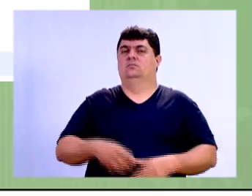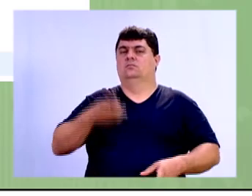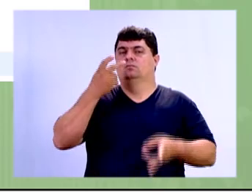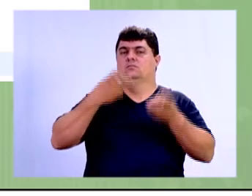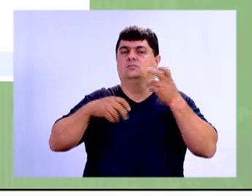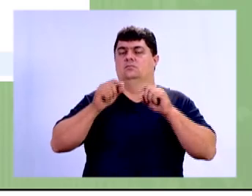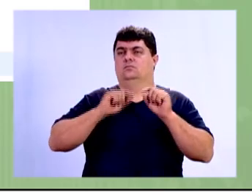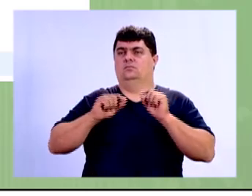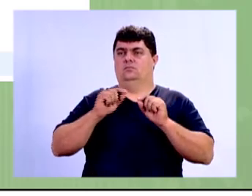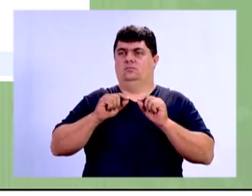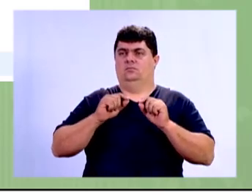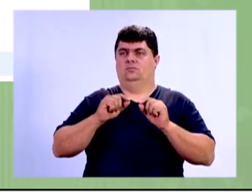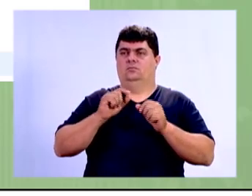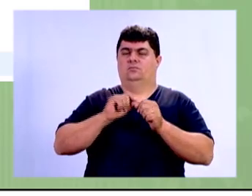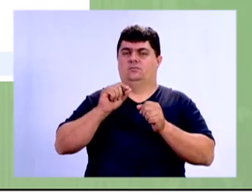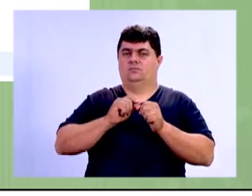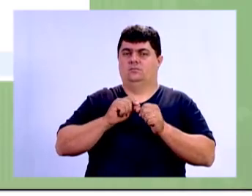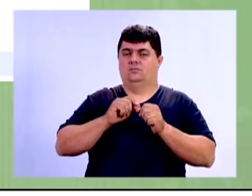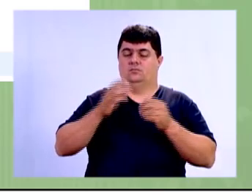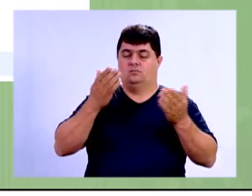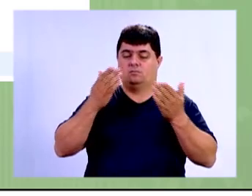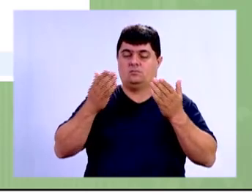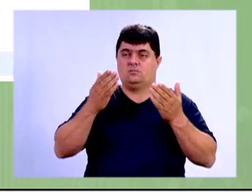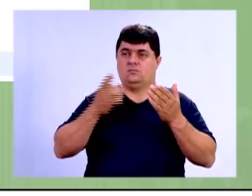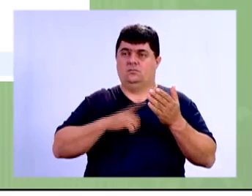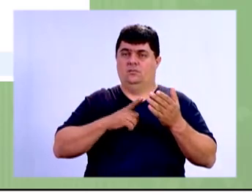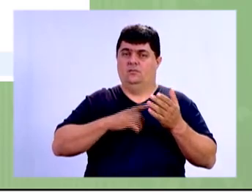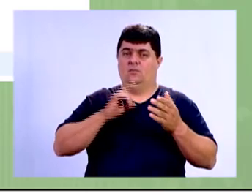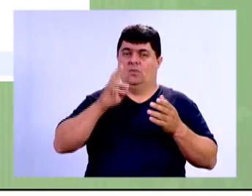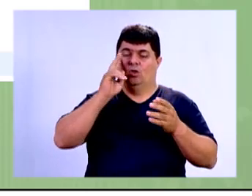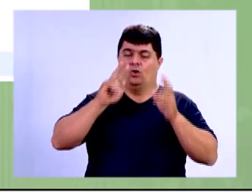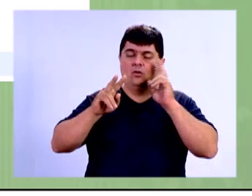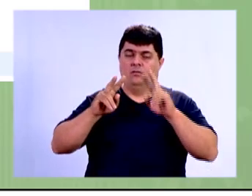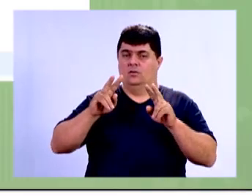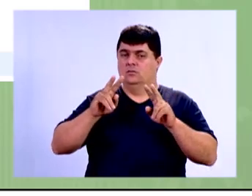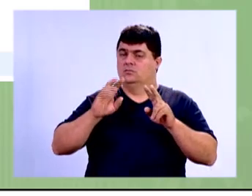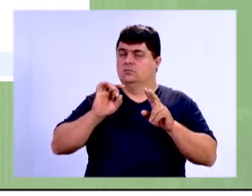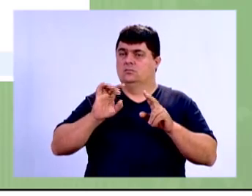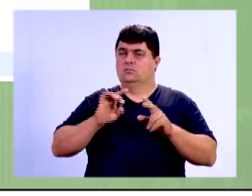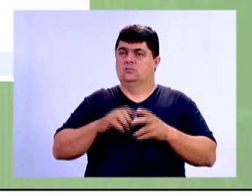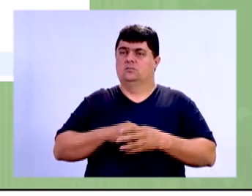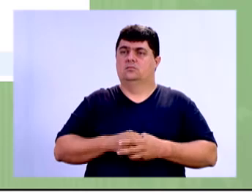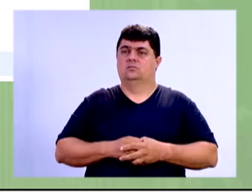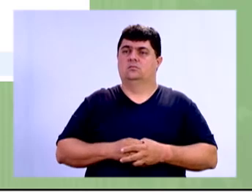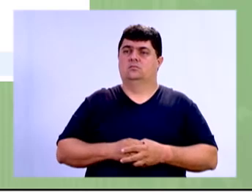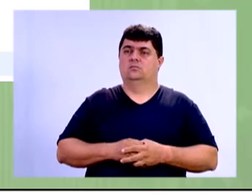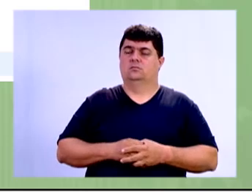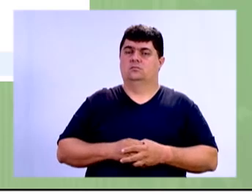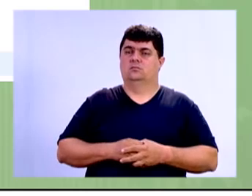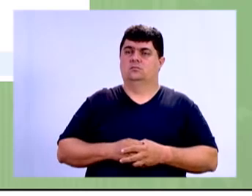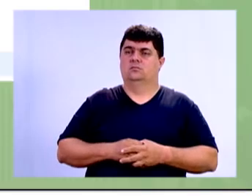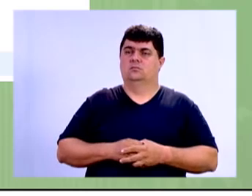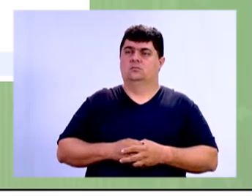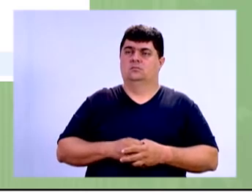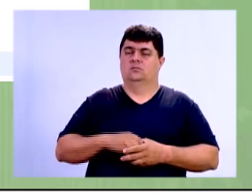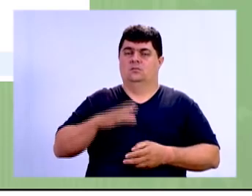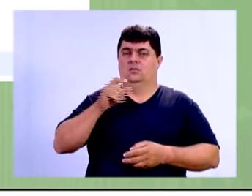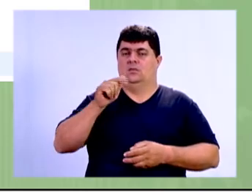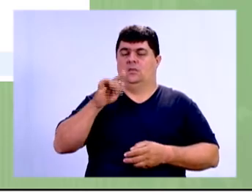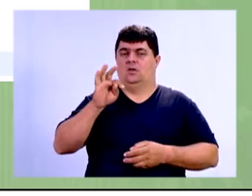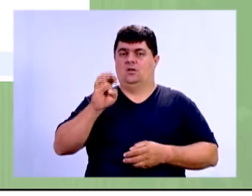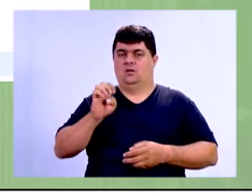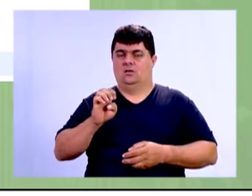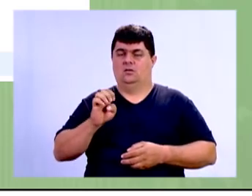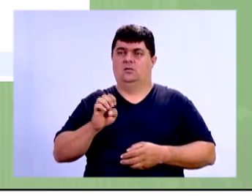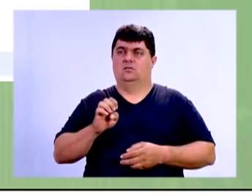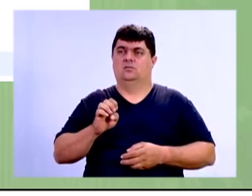olha, fazendo uma analogia, isso aqui, gente, estou fazendo só para fazer uma analogia, né? Eu defini a classe cliente, acabei de definir a